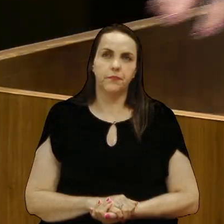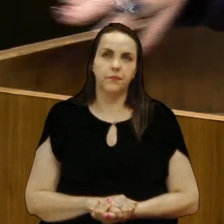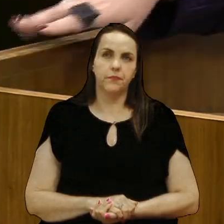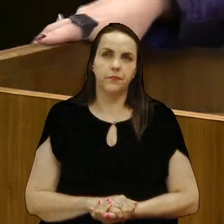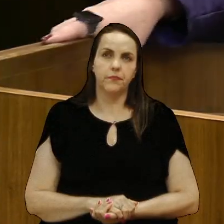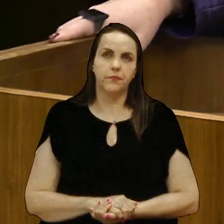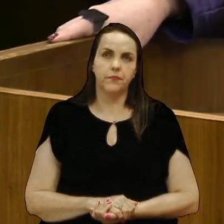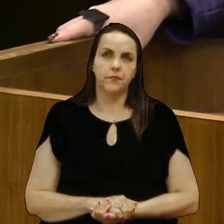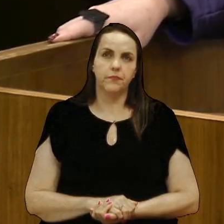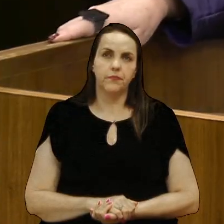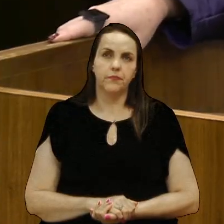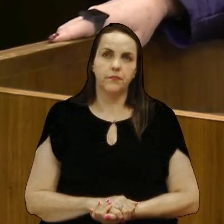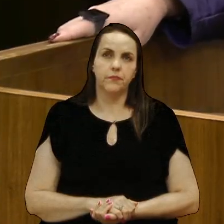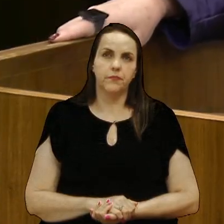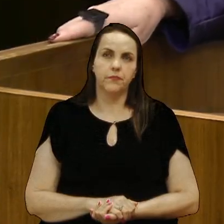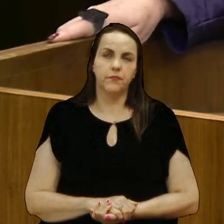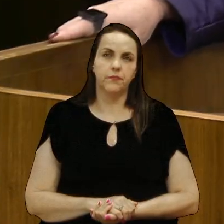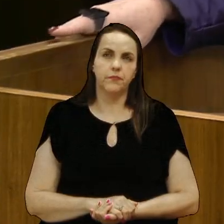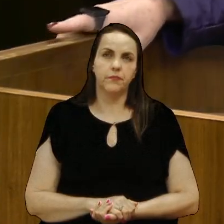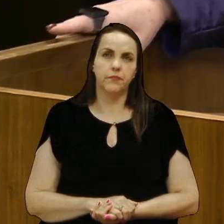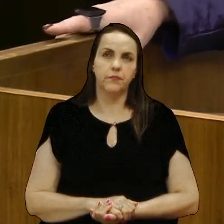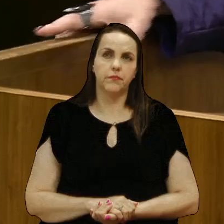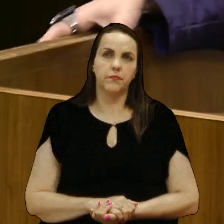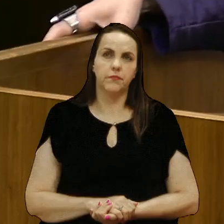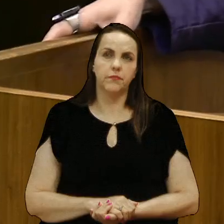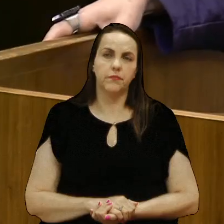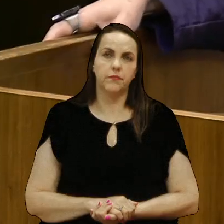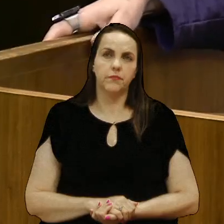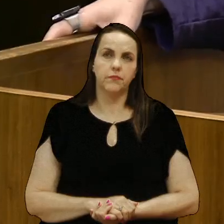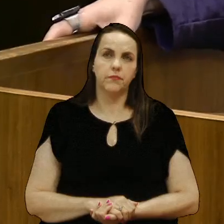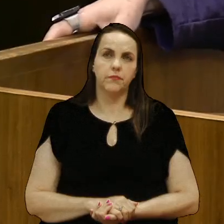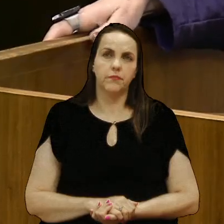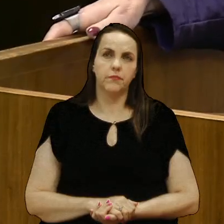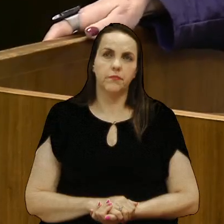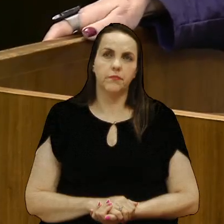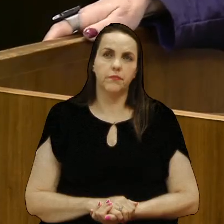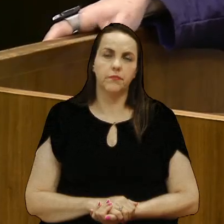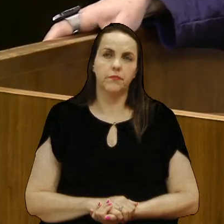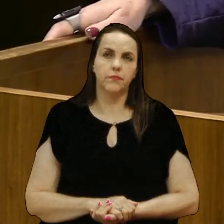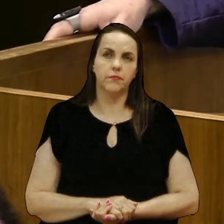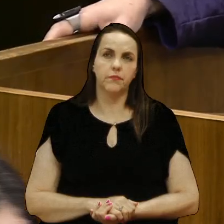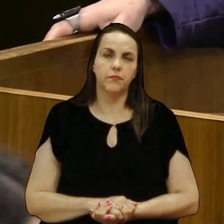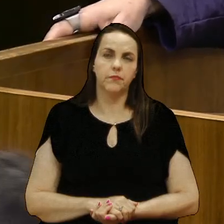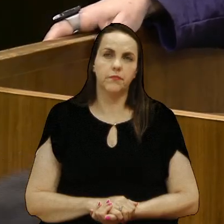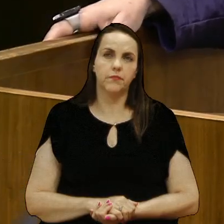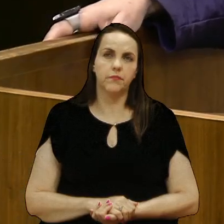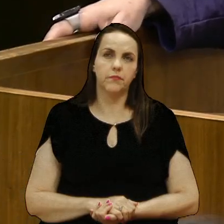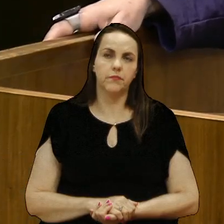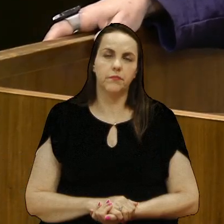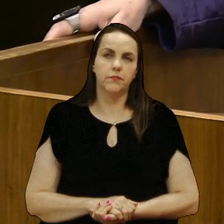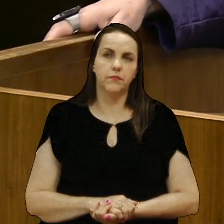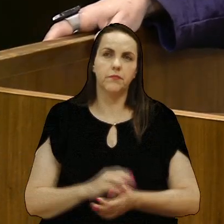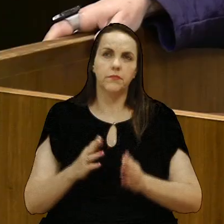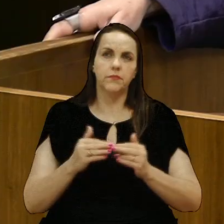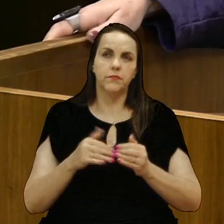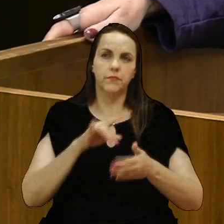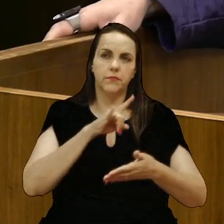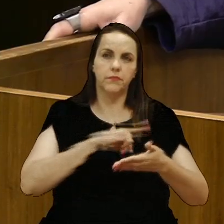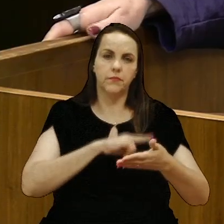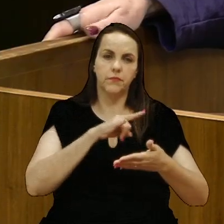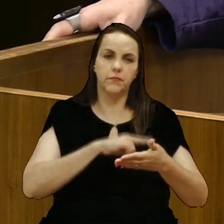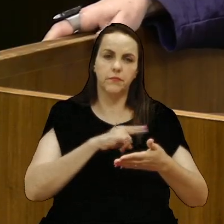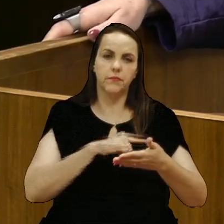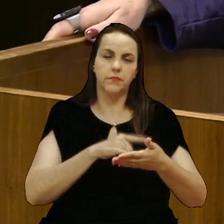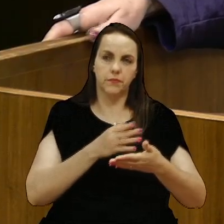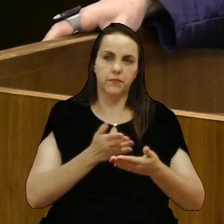Pega ali, por favor, um papel que está na minha mesa ali. Eu vou pedir que me traga aqui um documento que eu acho que eu